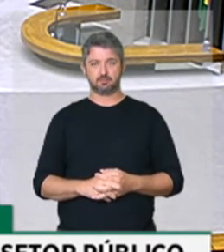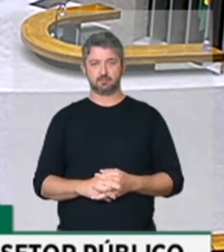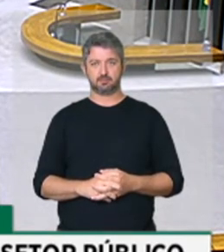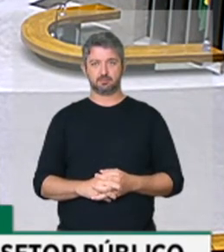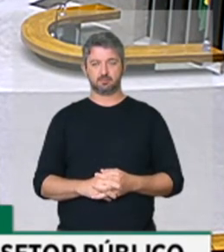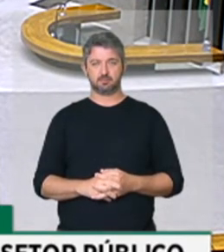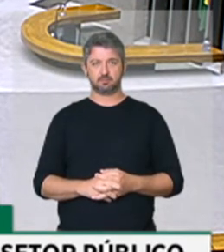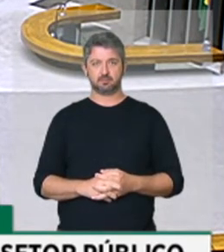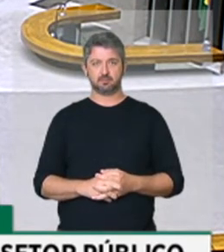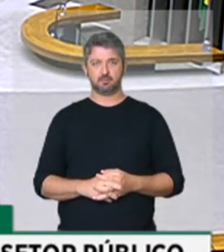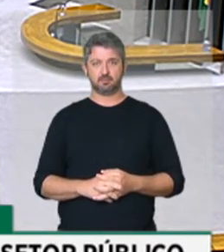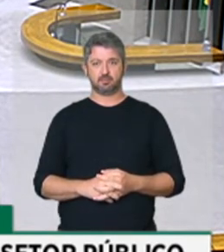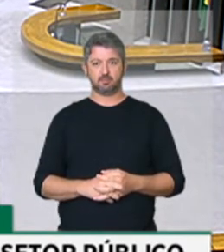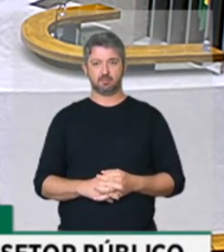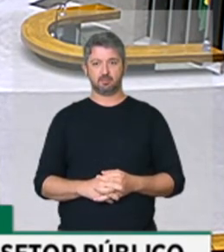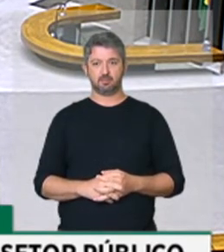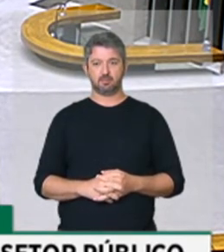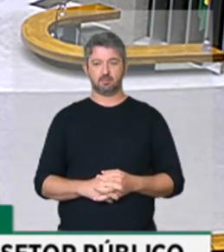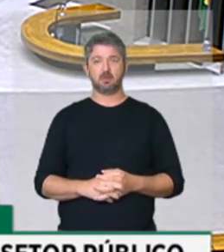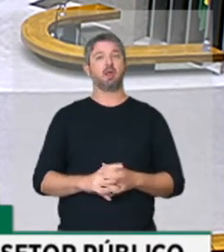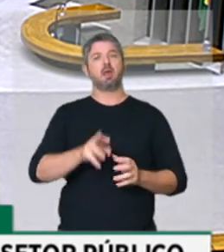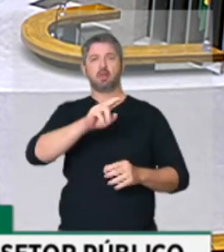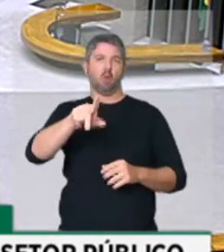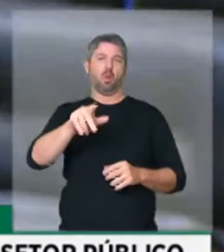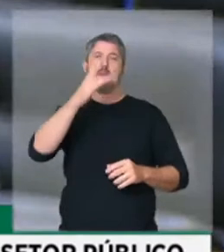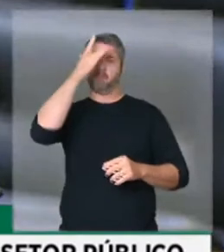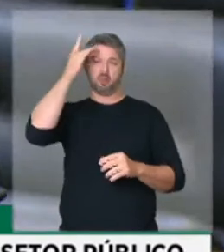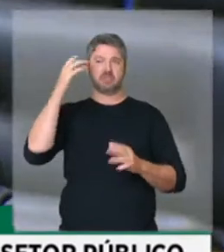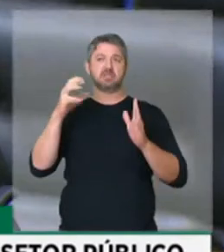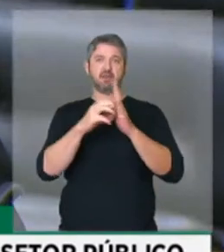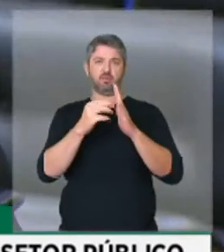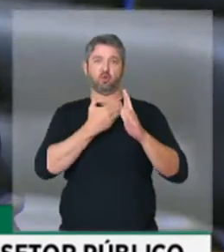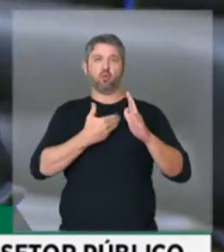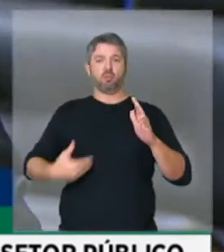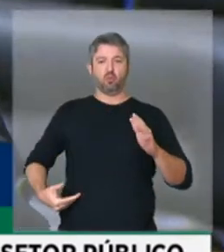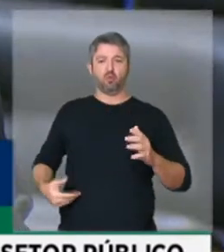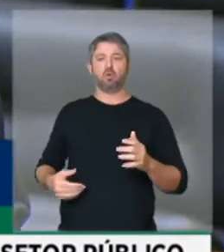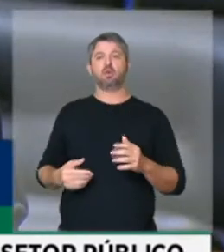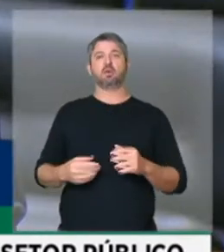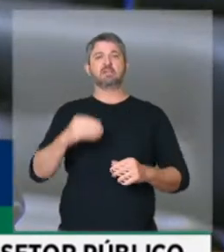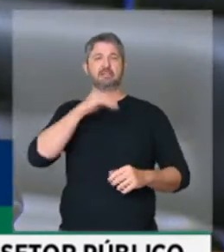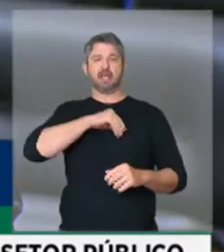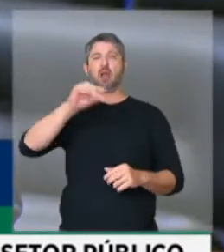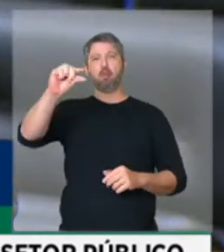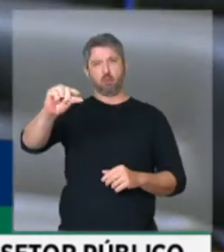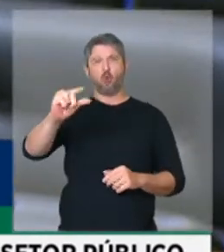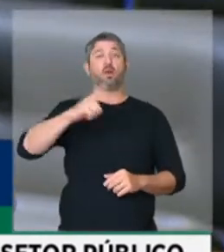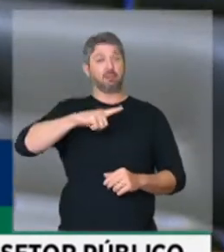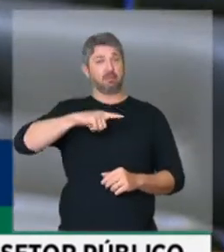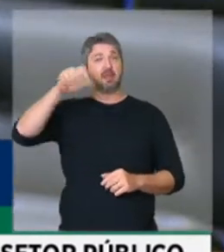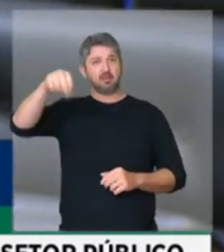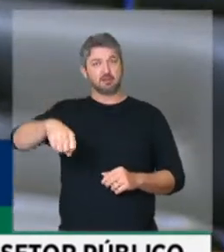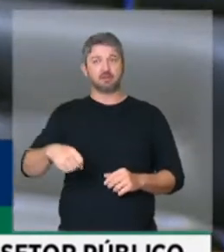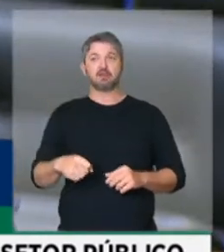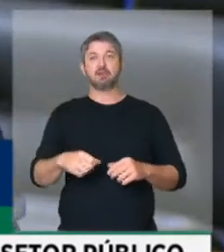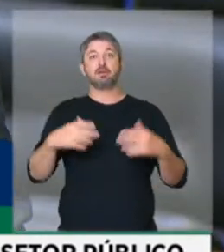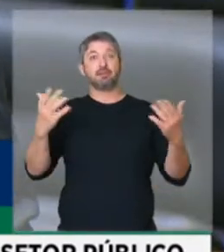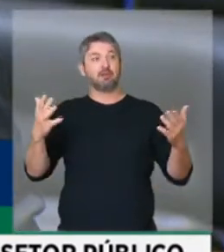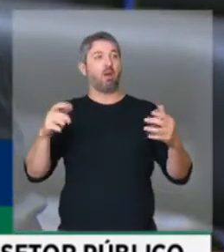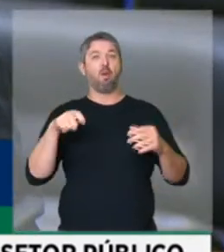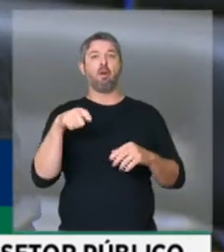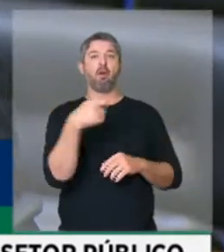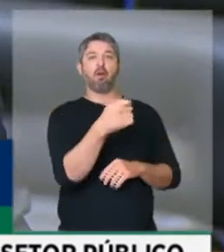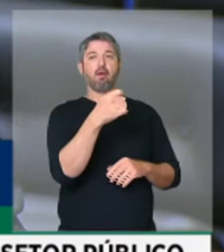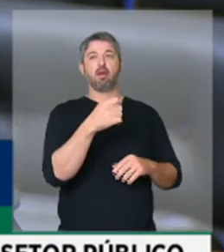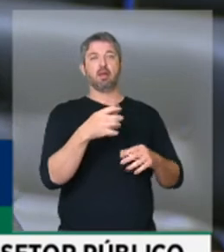Longe daqueles que no serviço público brasileiro ganham muito, muito pouco. Então, aqueles que fazem parte